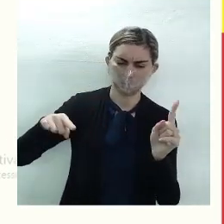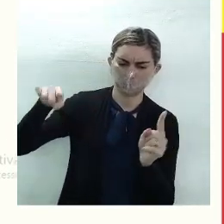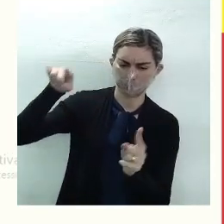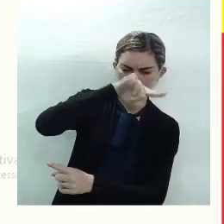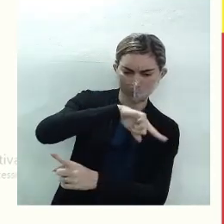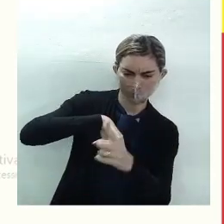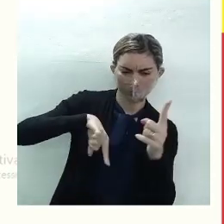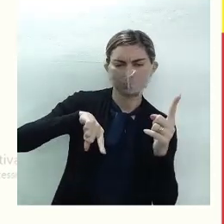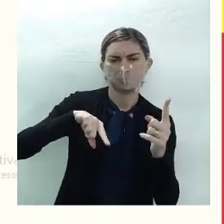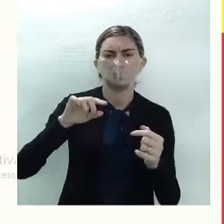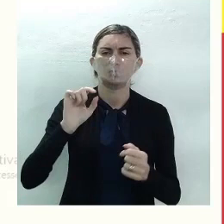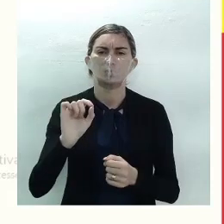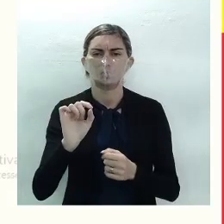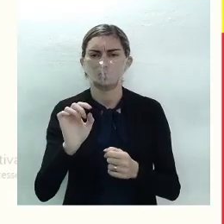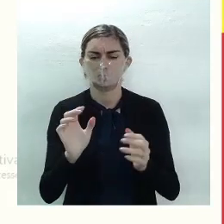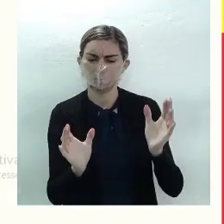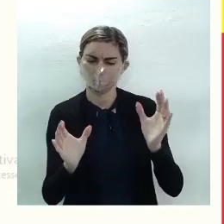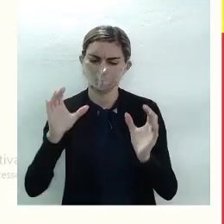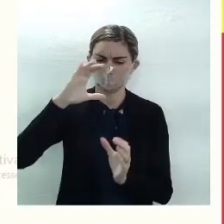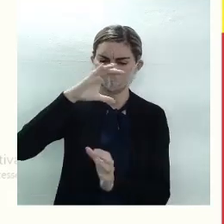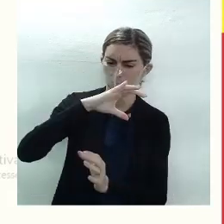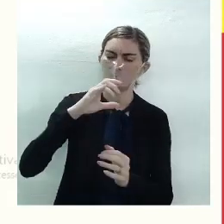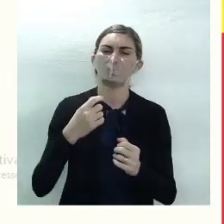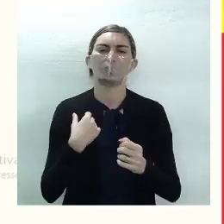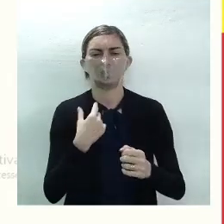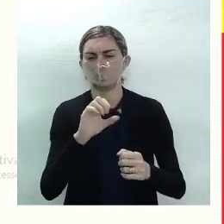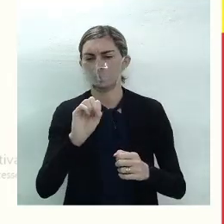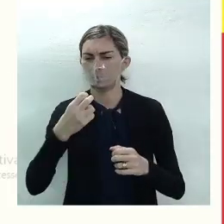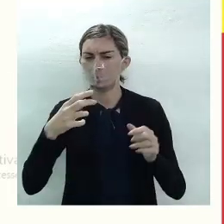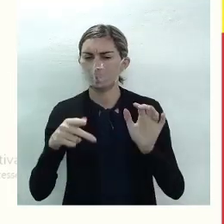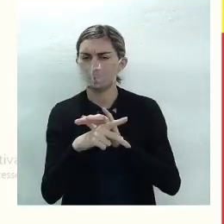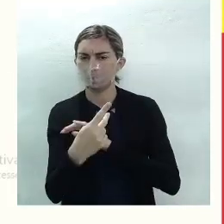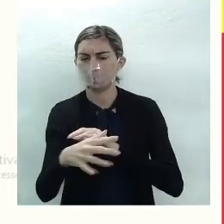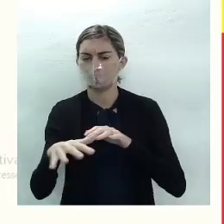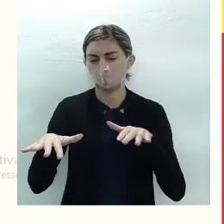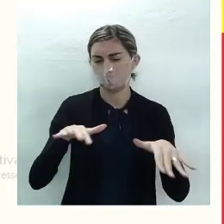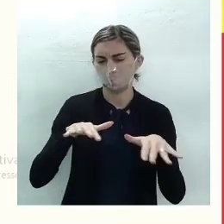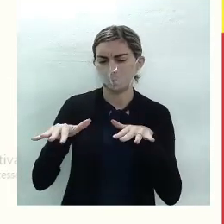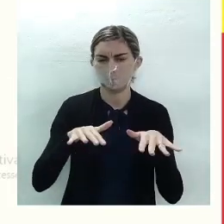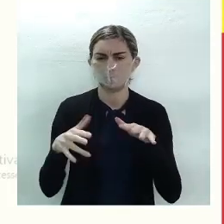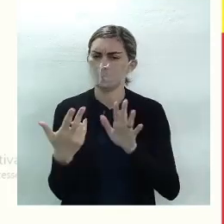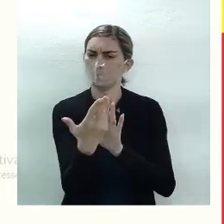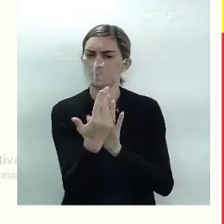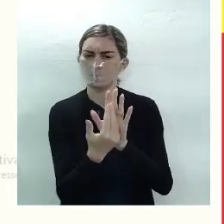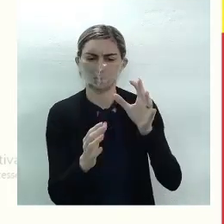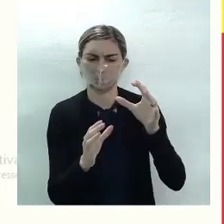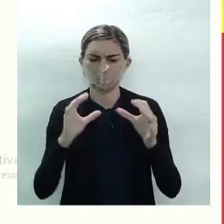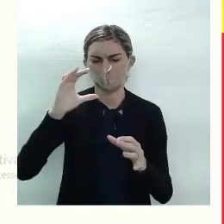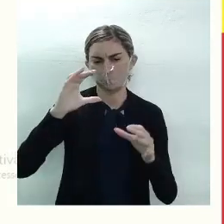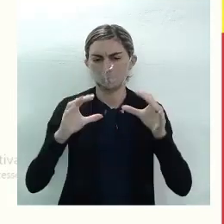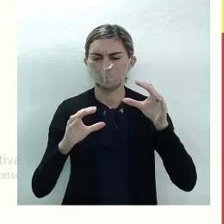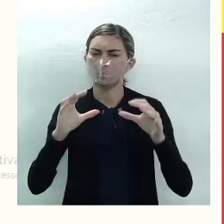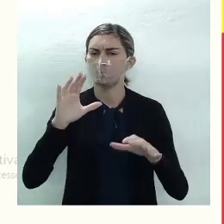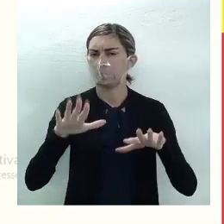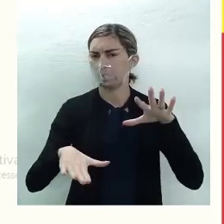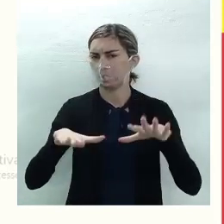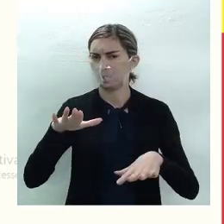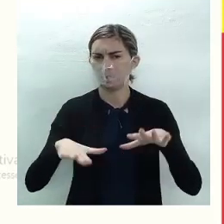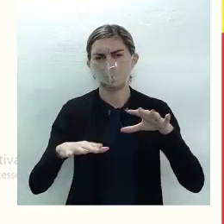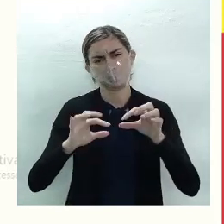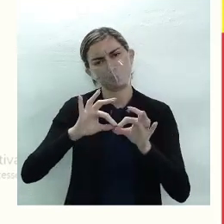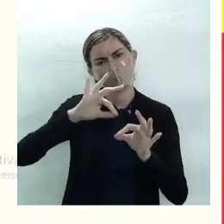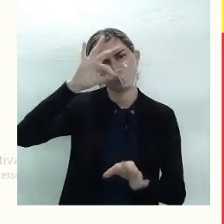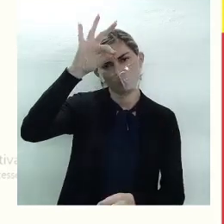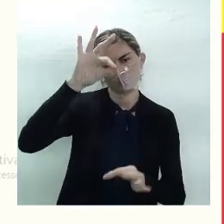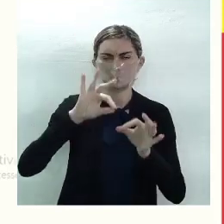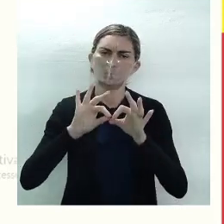translação. Transladar. Essa simetria corresponde ao movimento de uma figura que depende de um comprimento, de